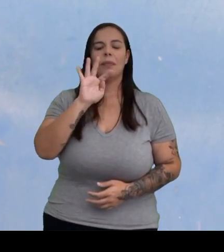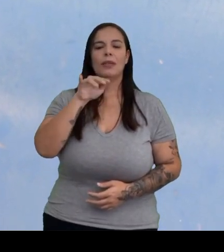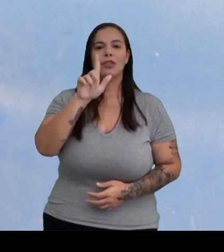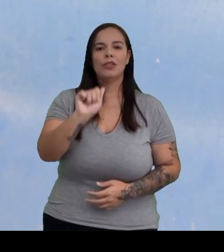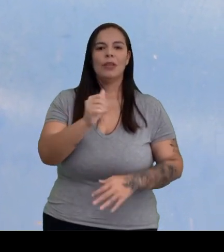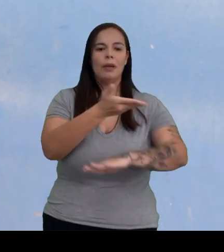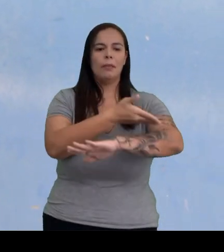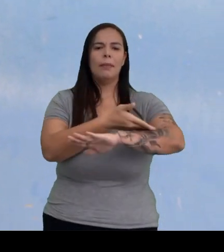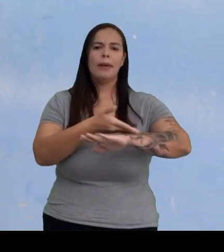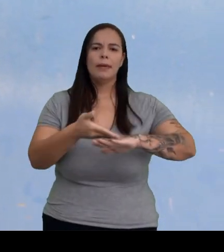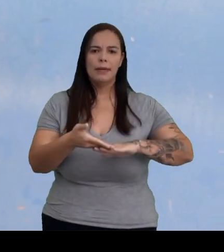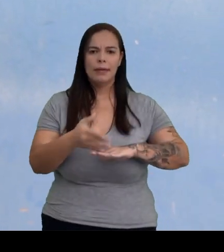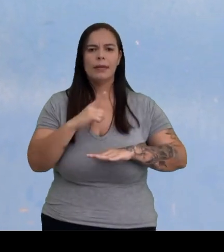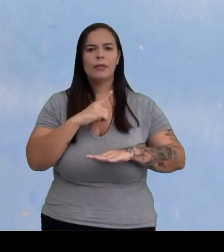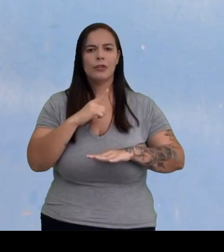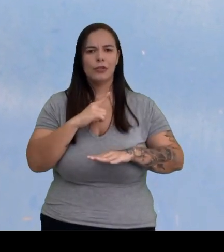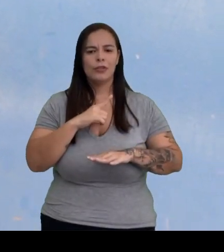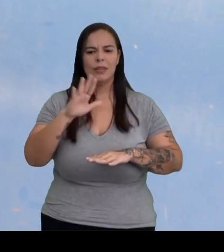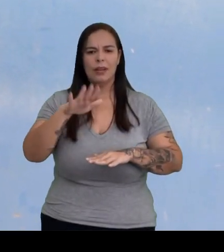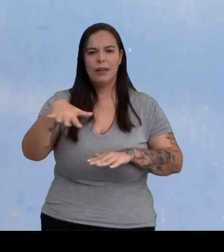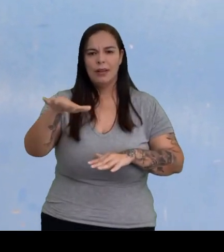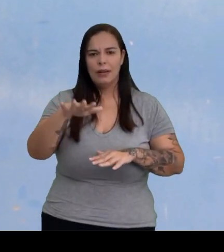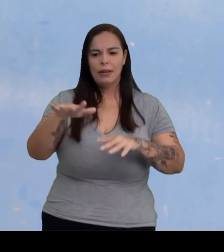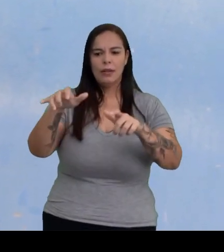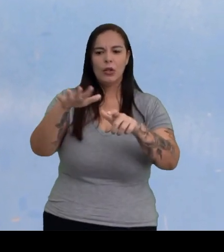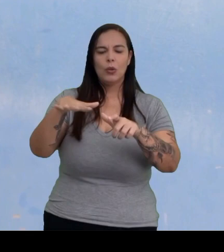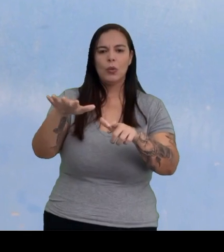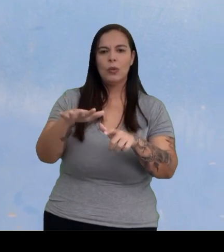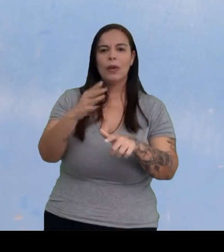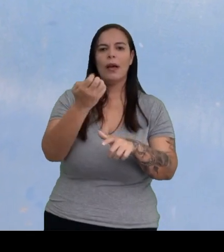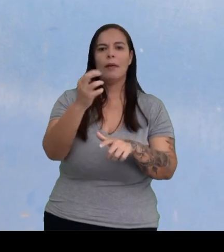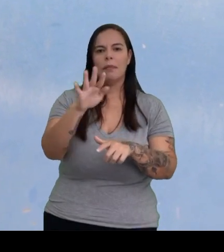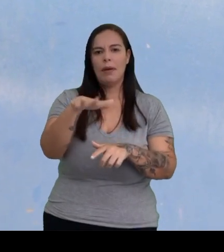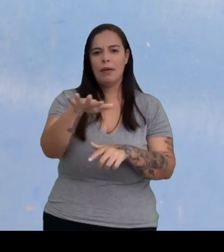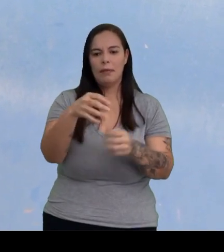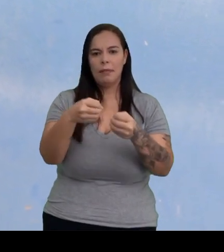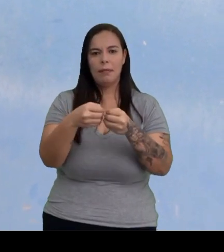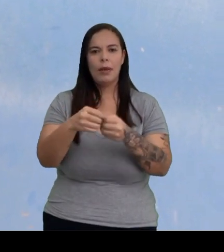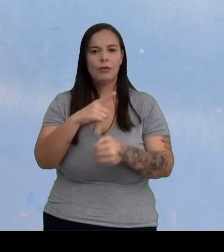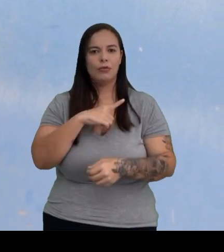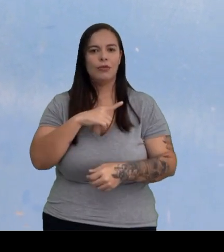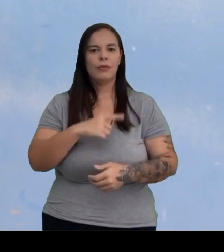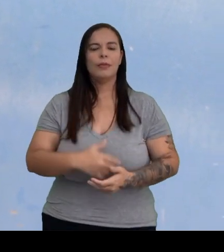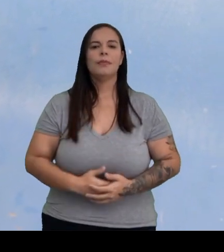branca era João Nunes. Ali por trás do João Nunes ali, Vale das Moças, tinha essa tabatinga branca.